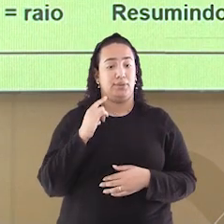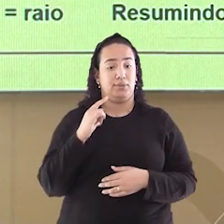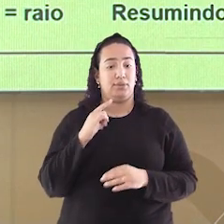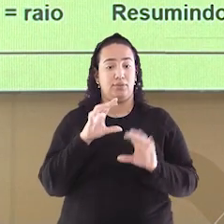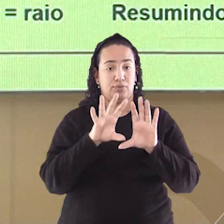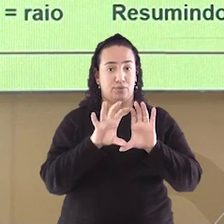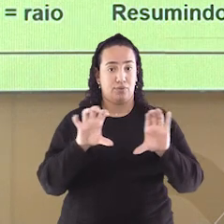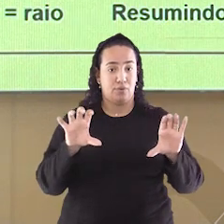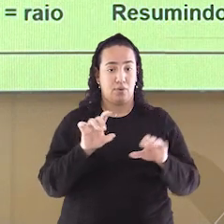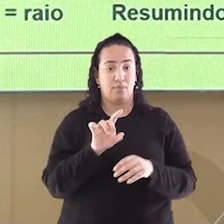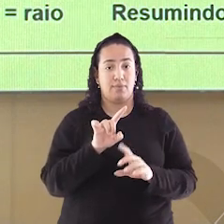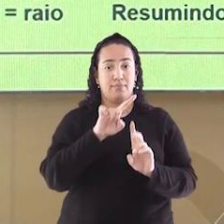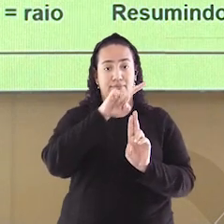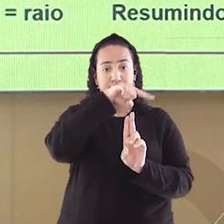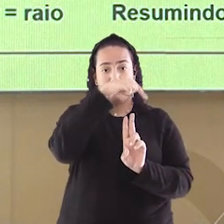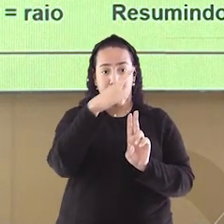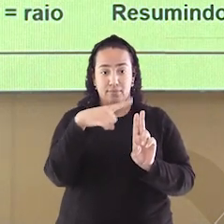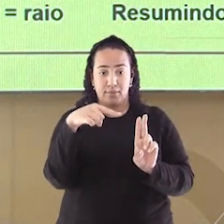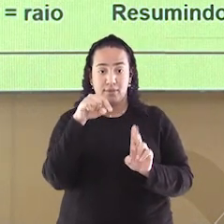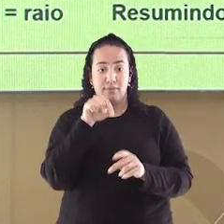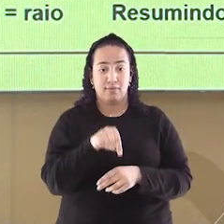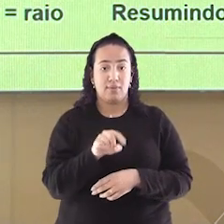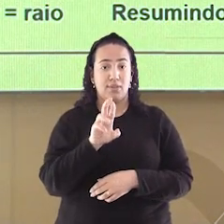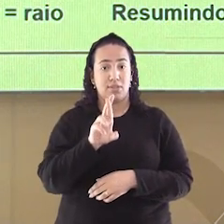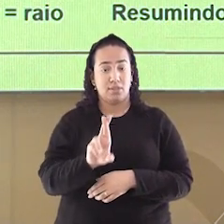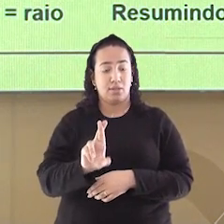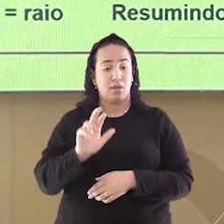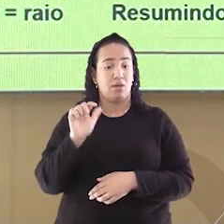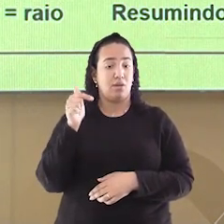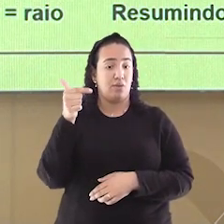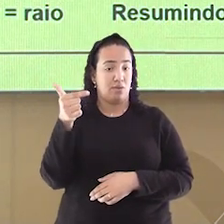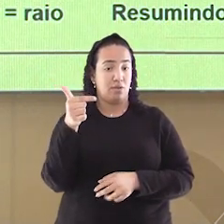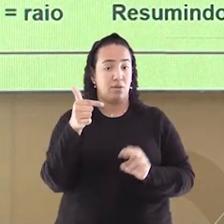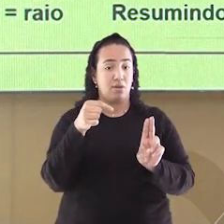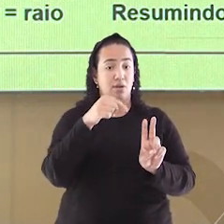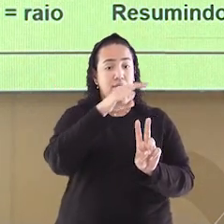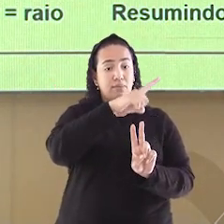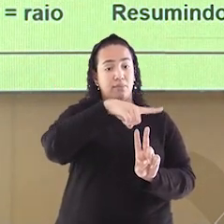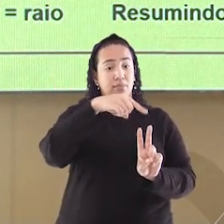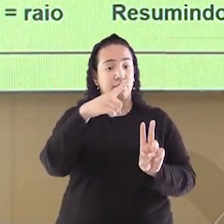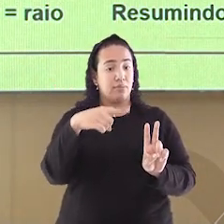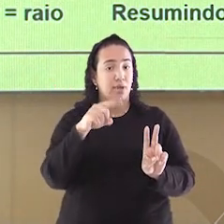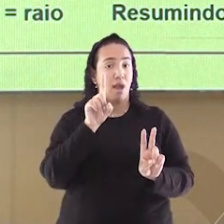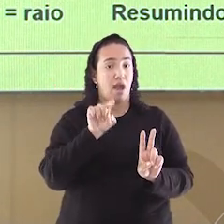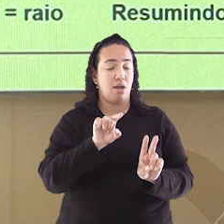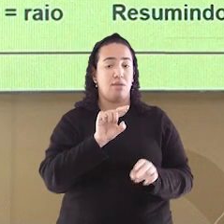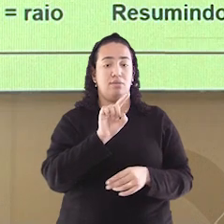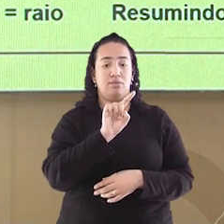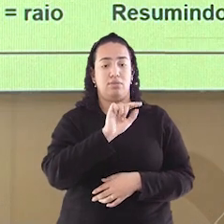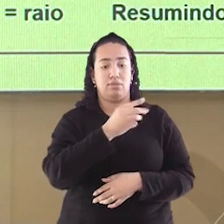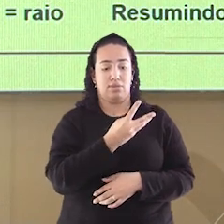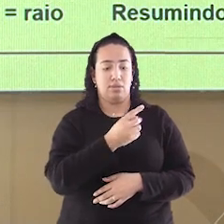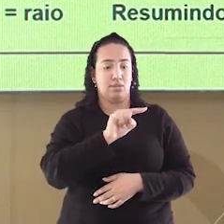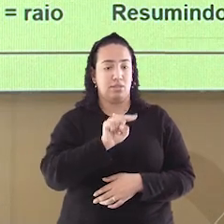π vezes R ao quadrado. O valor de π é